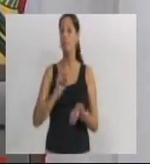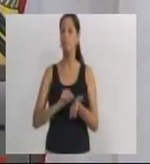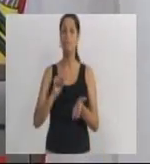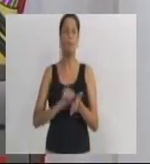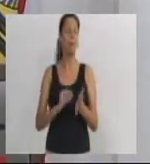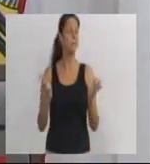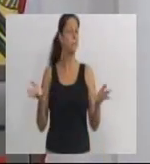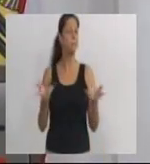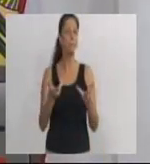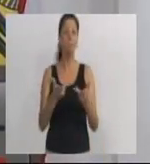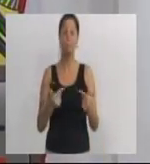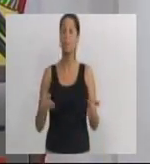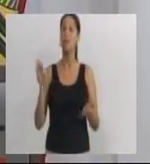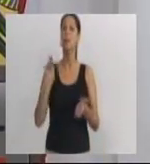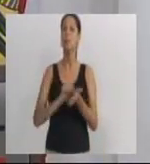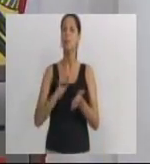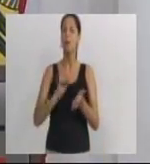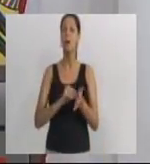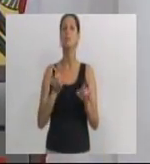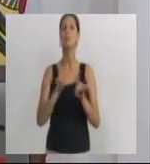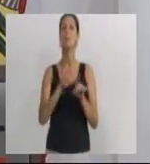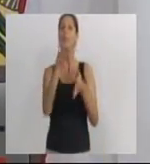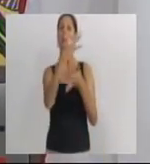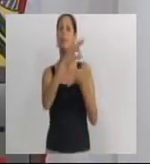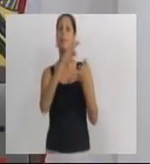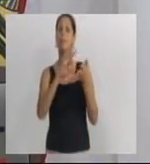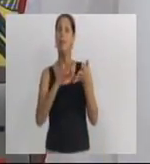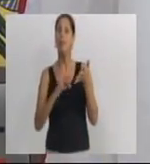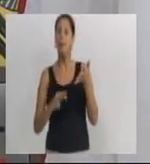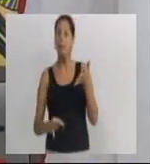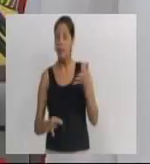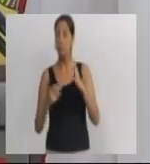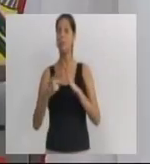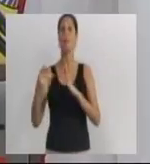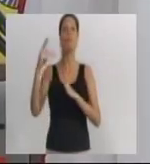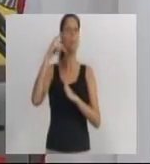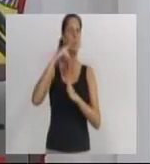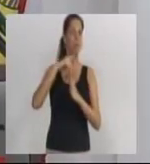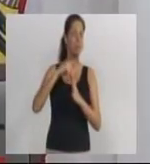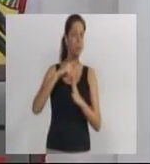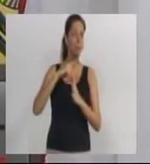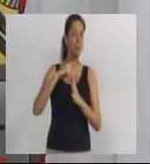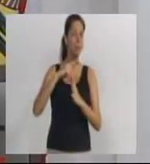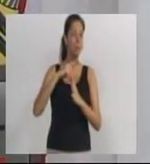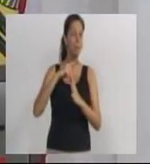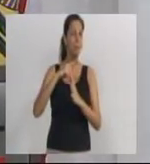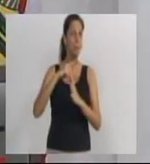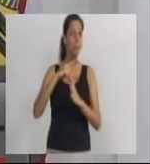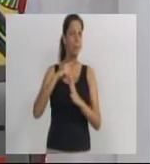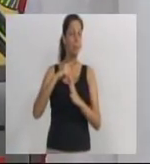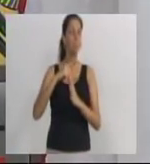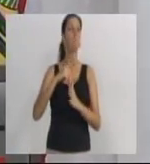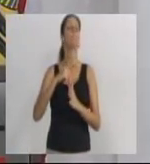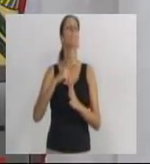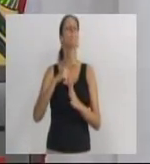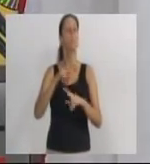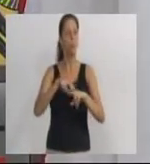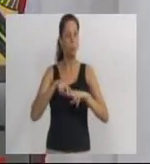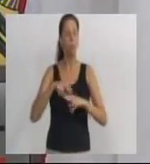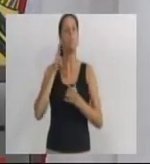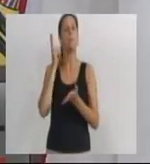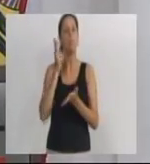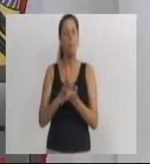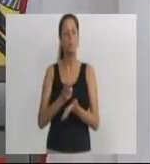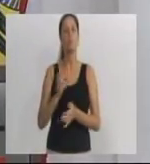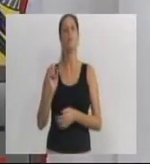ou por falta de critérios, de preferências, completar essa demanda que origina da